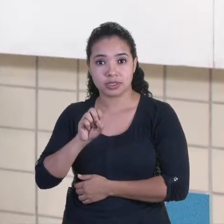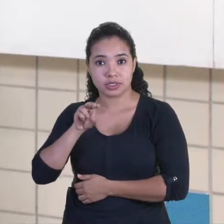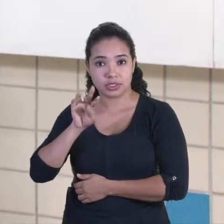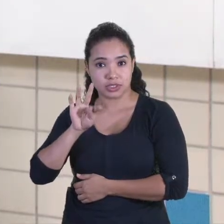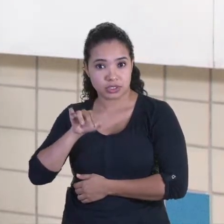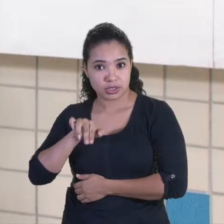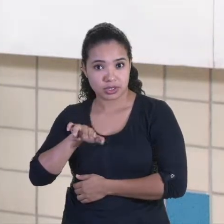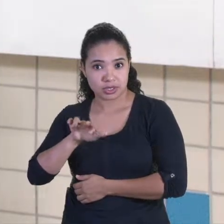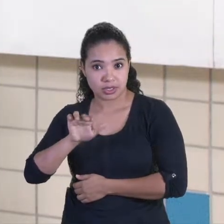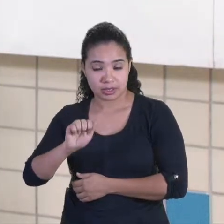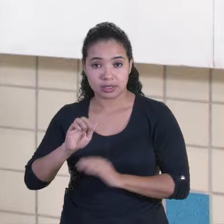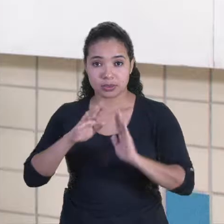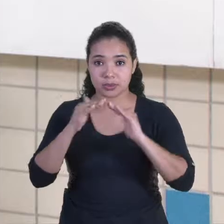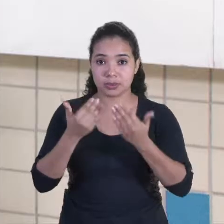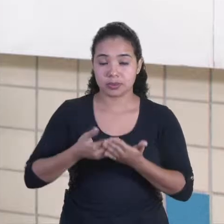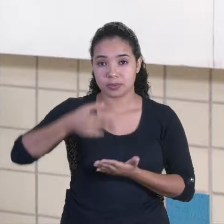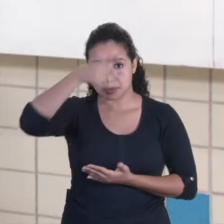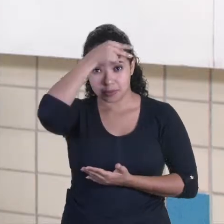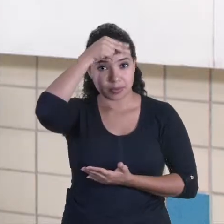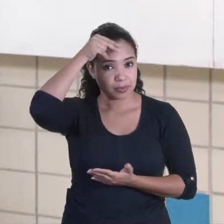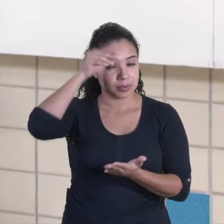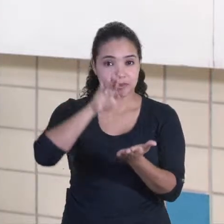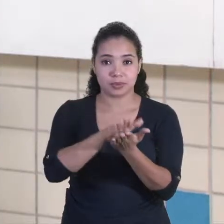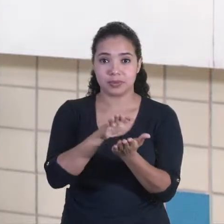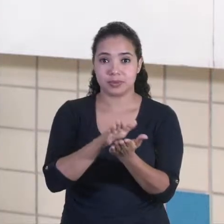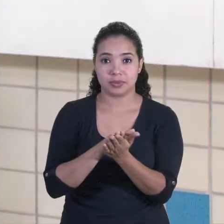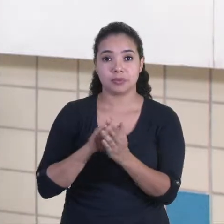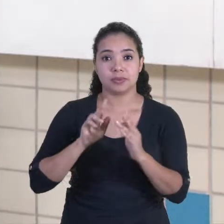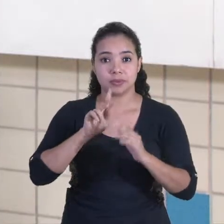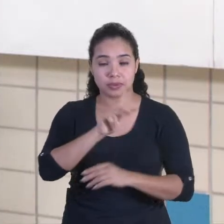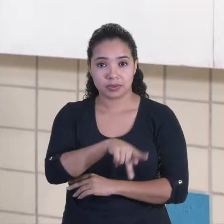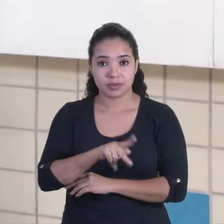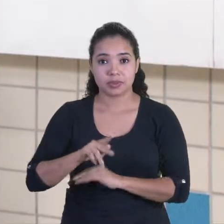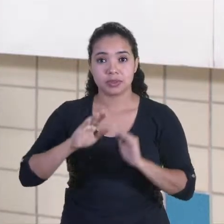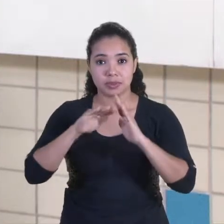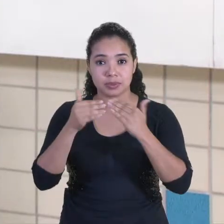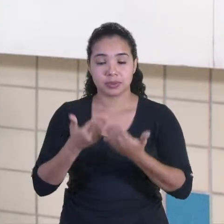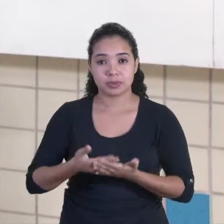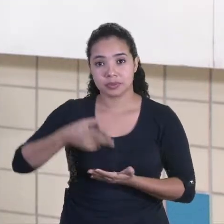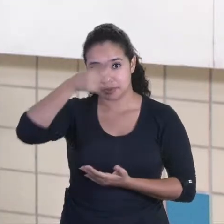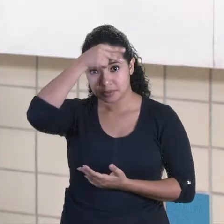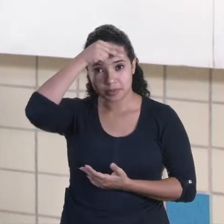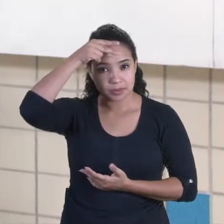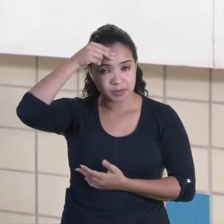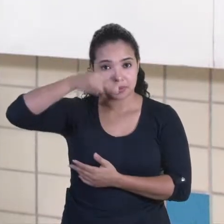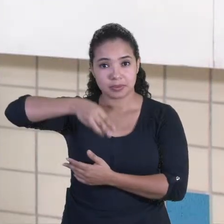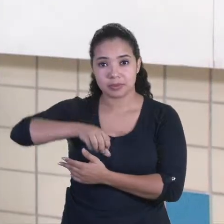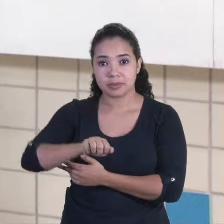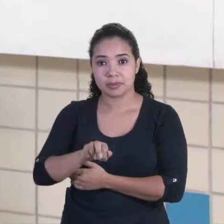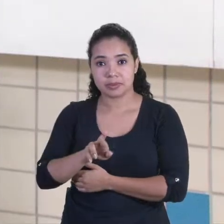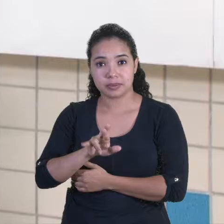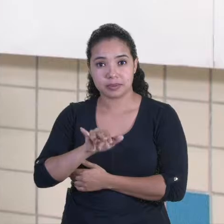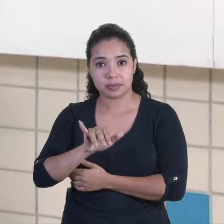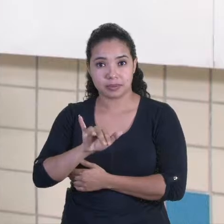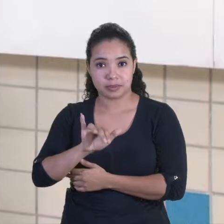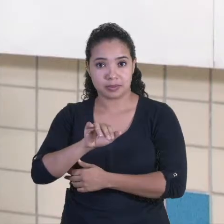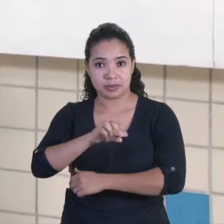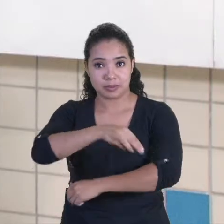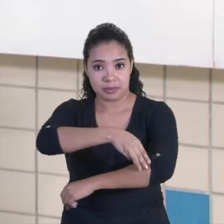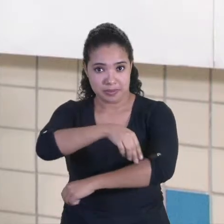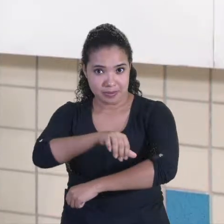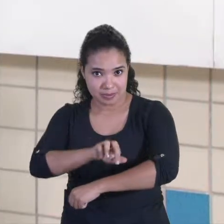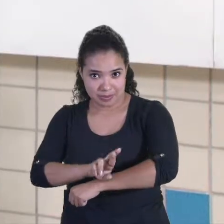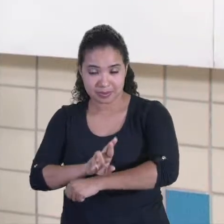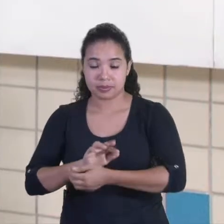Ensino de Palmas e professora na Escola Municipal Maria Rosa de Castro Sales. E, para me auxiliar na